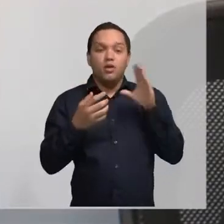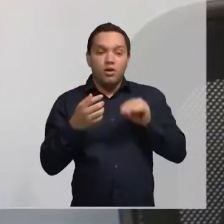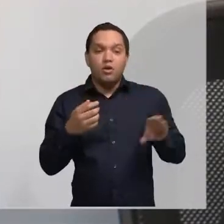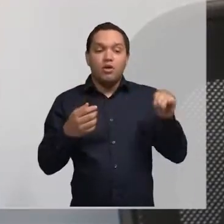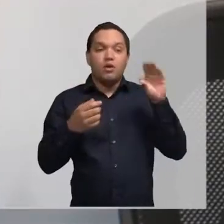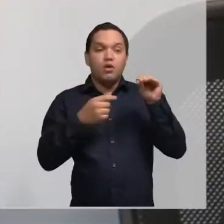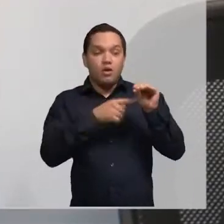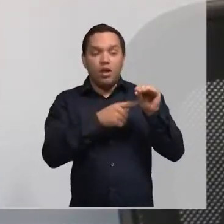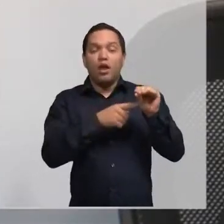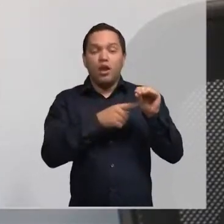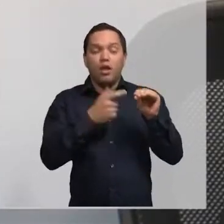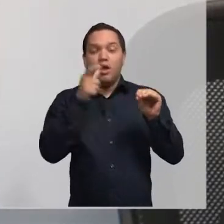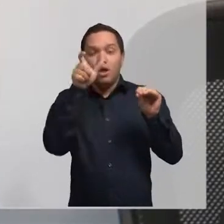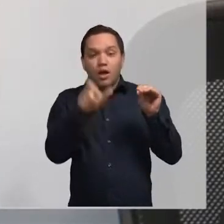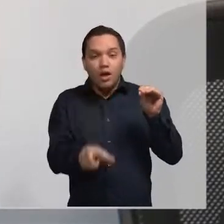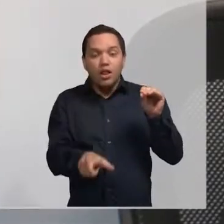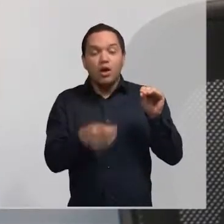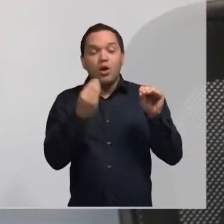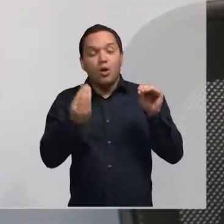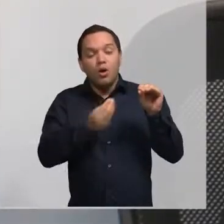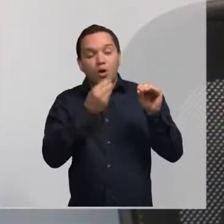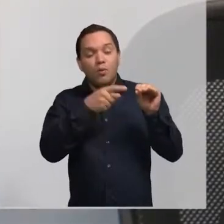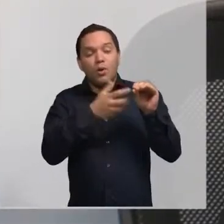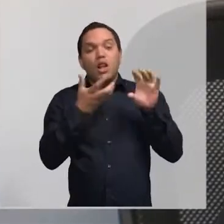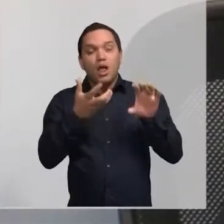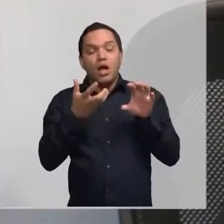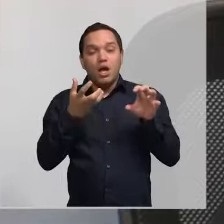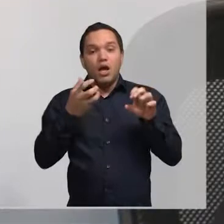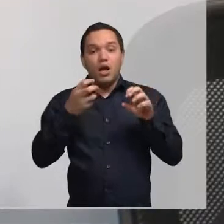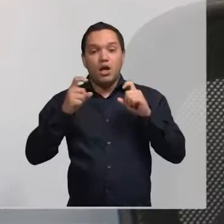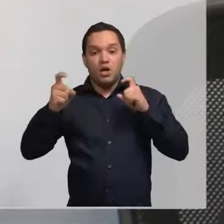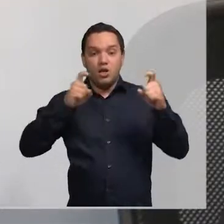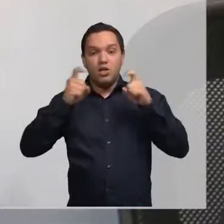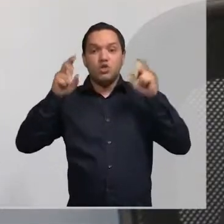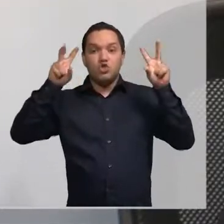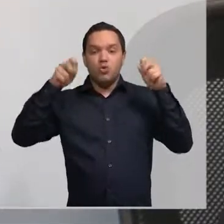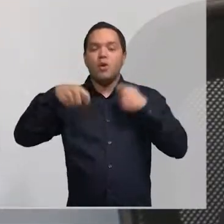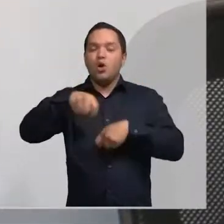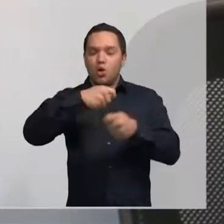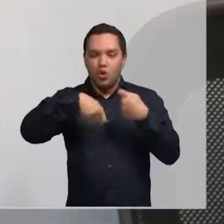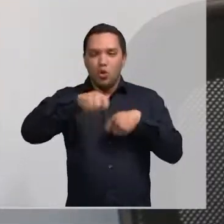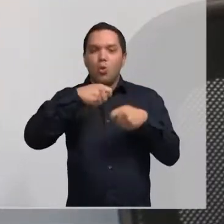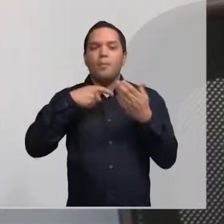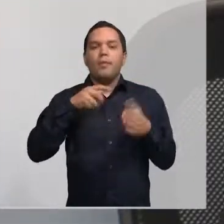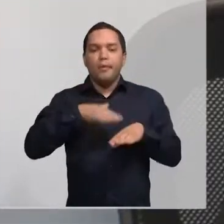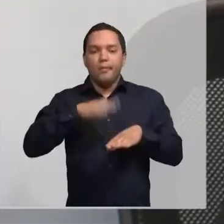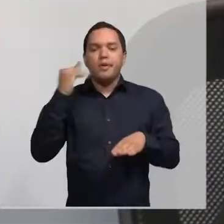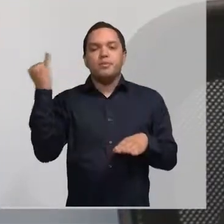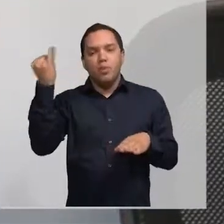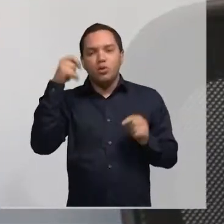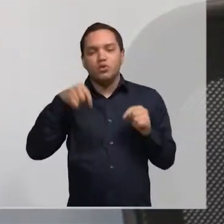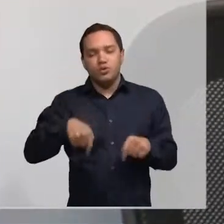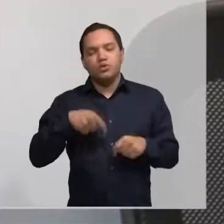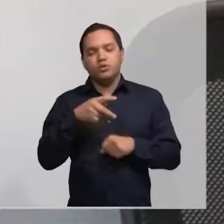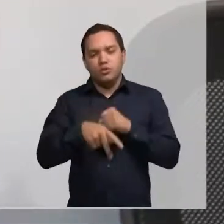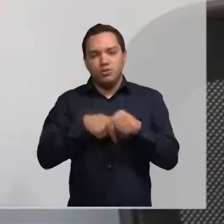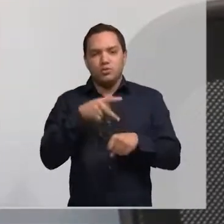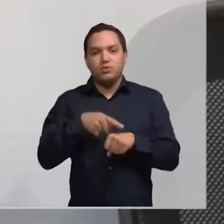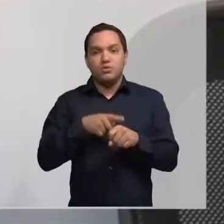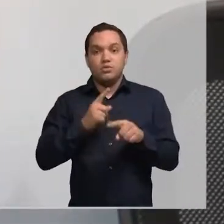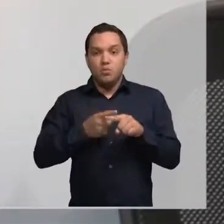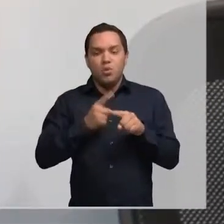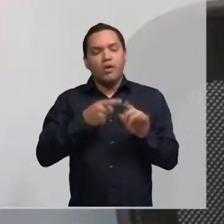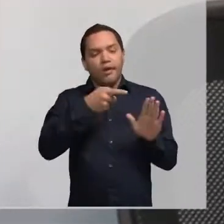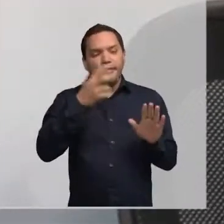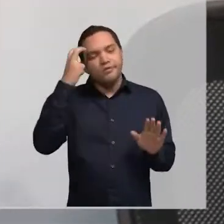dos poucos candidatos que tenta discutir as questões econômicas relevantes hoje no país. Quem tem conteúdo para